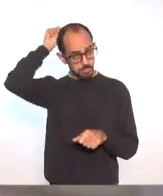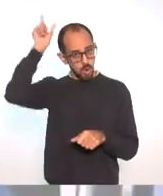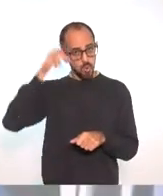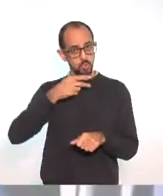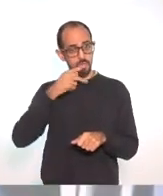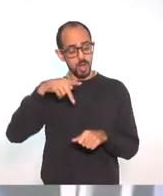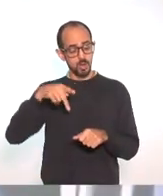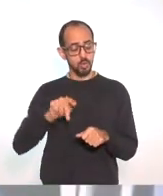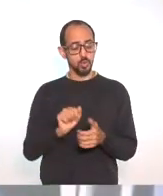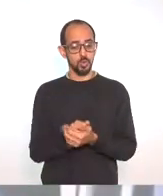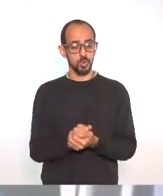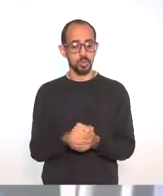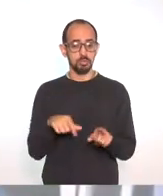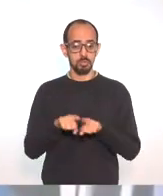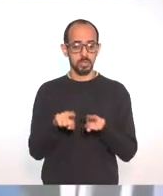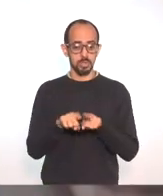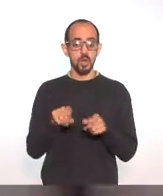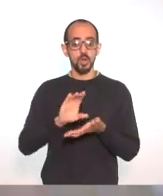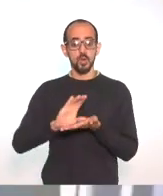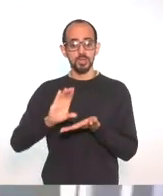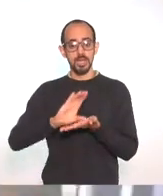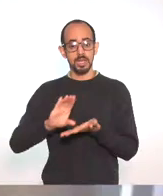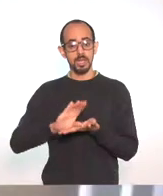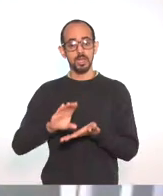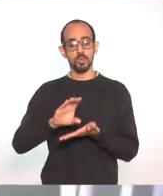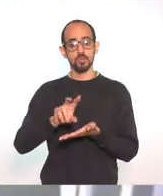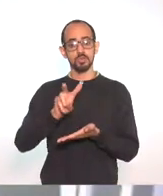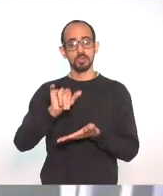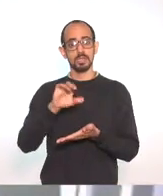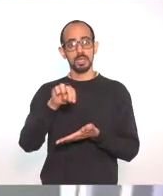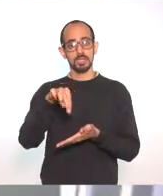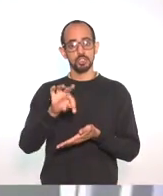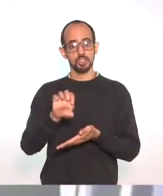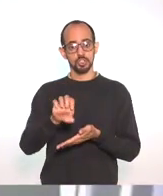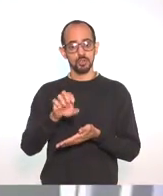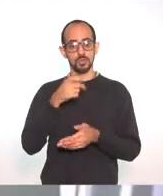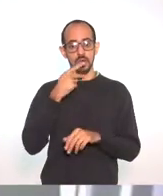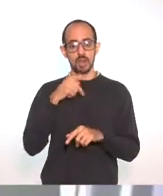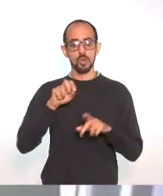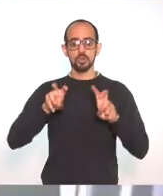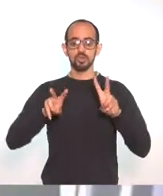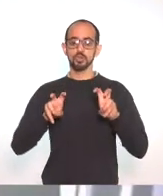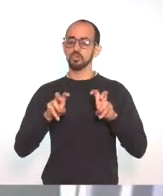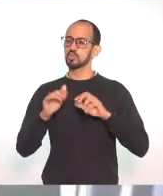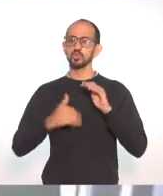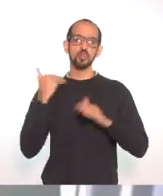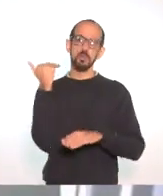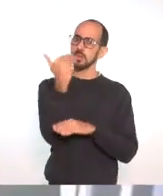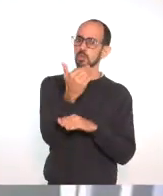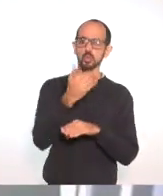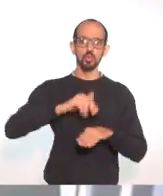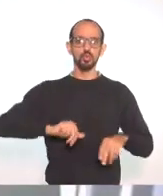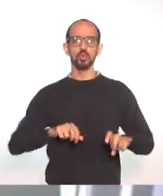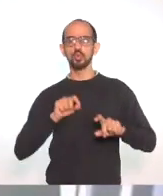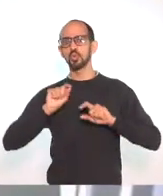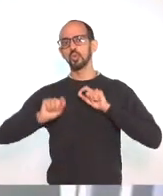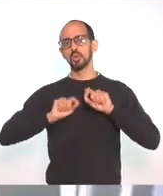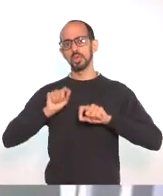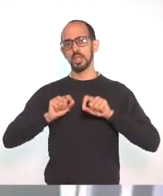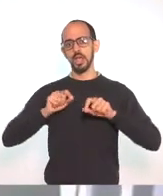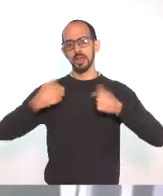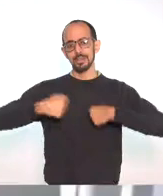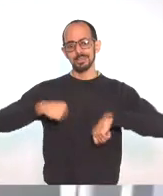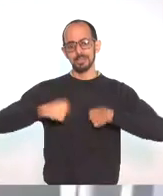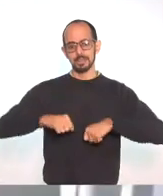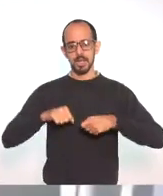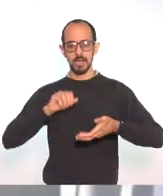o conselheiro Conselheiro Vicente Loureiro ainda observações sobretudo em relação à matéria ressaltando